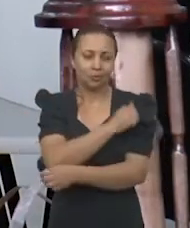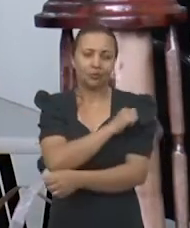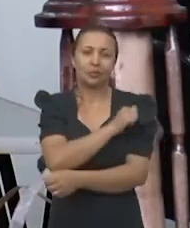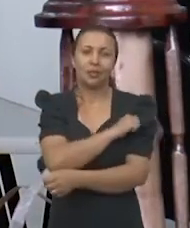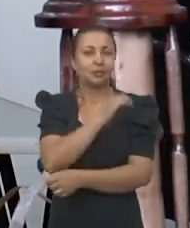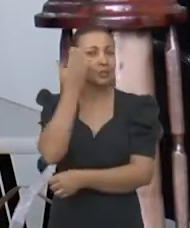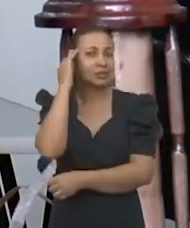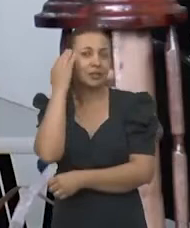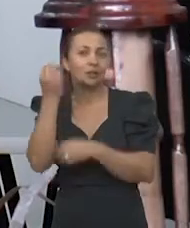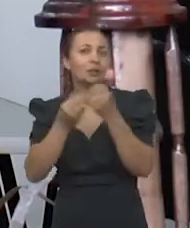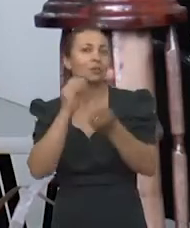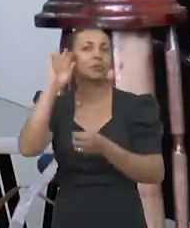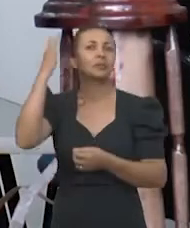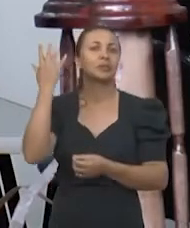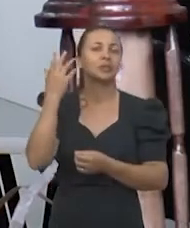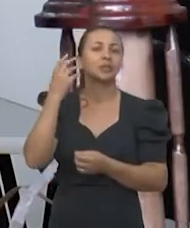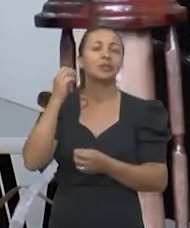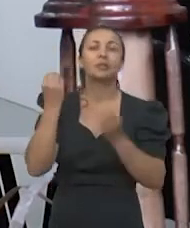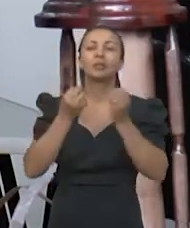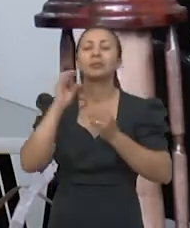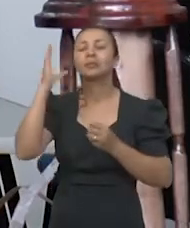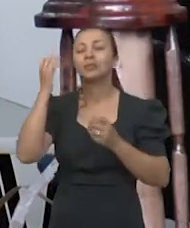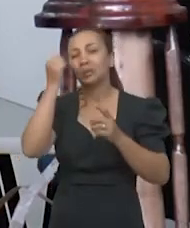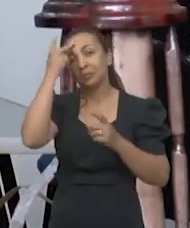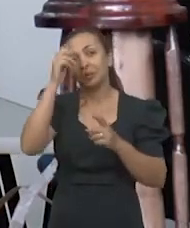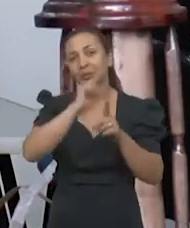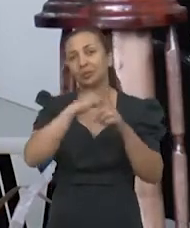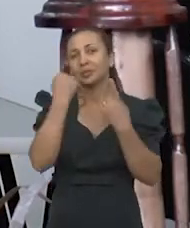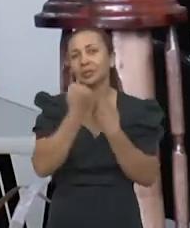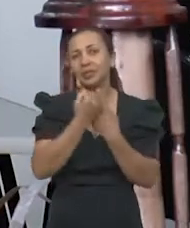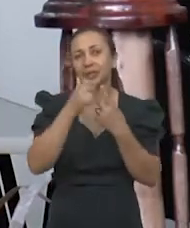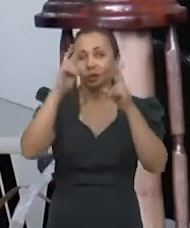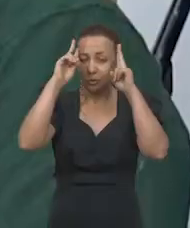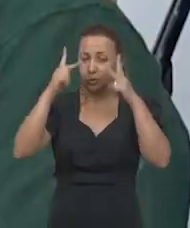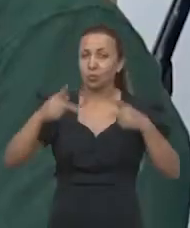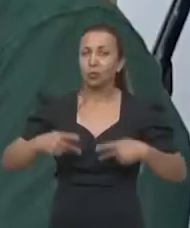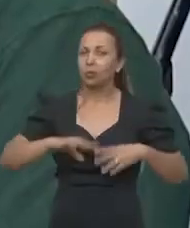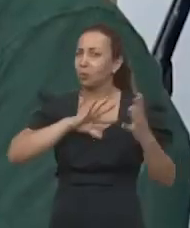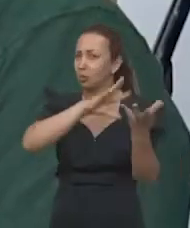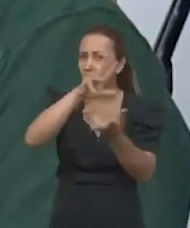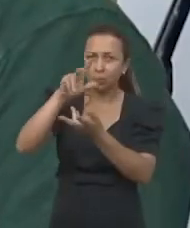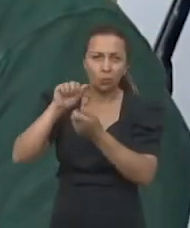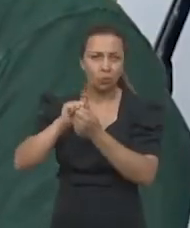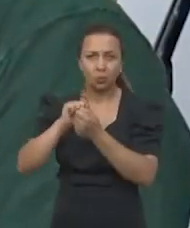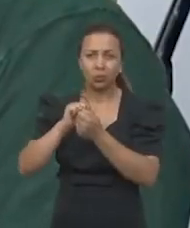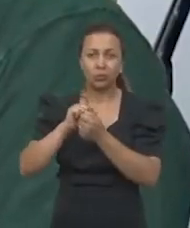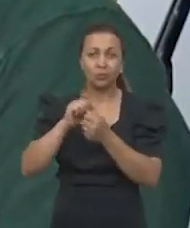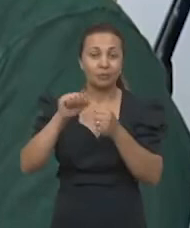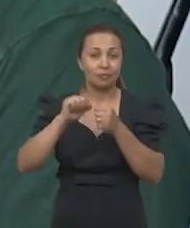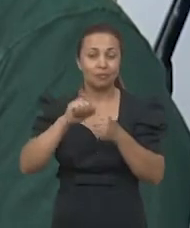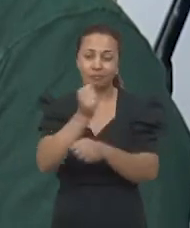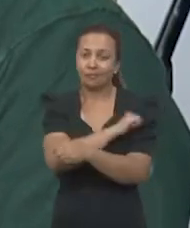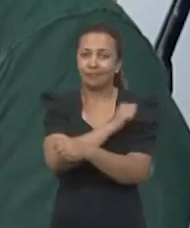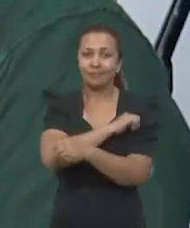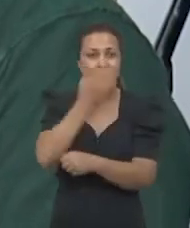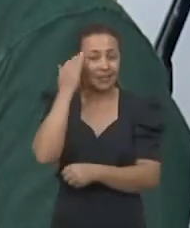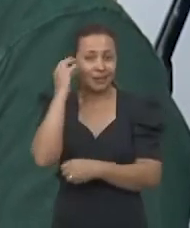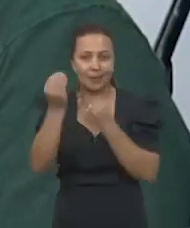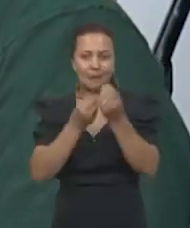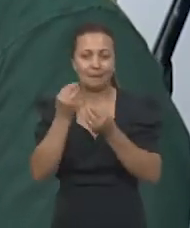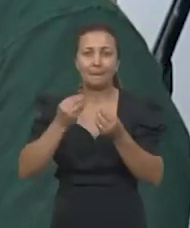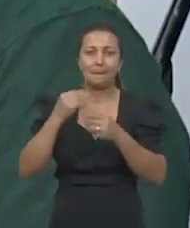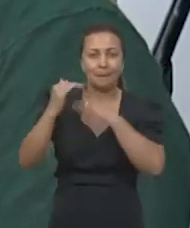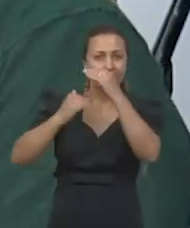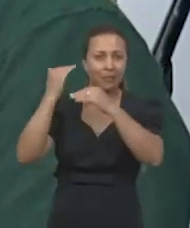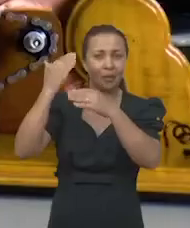atualmente, e a importância que isso foi para a sociedade e a humanidade em si, fazendo com que os alunos entendam como é o processo de construção